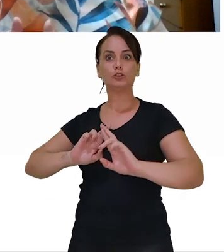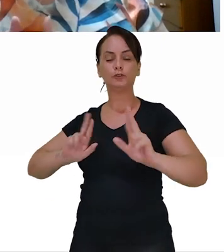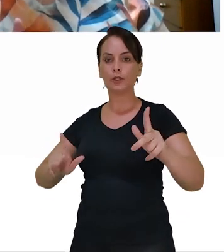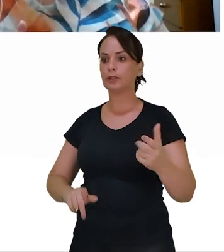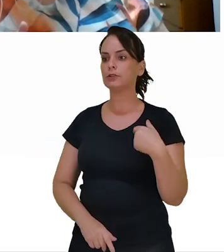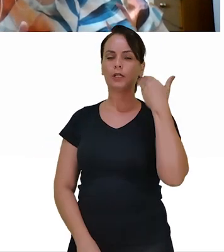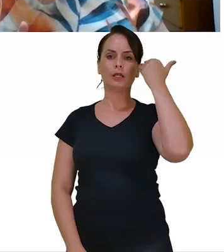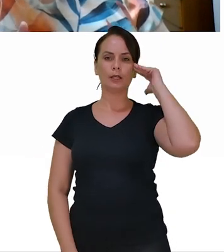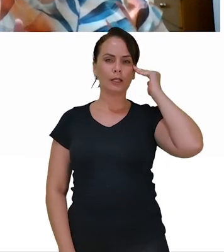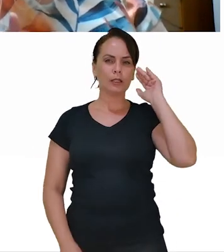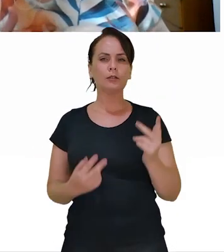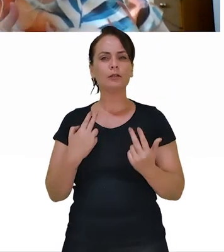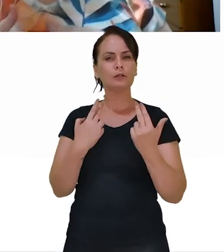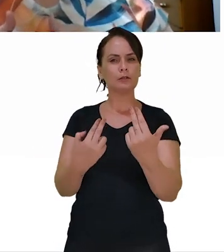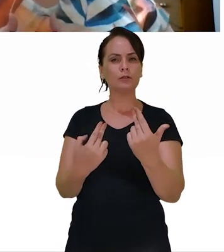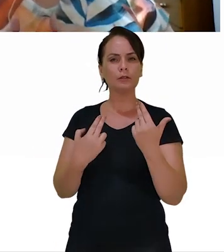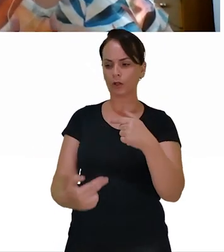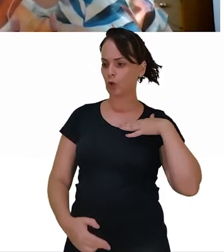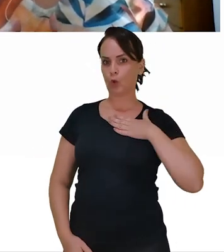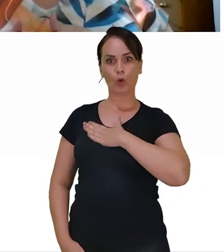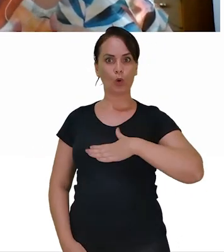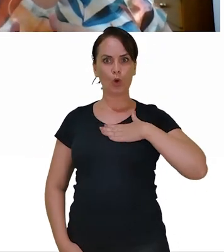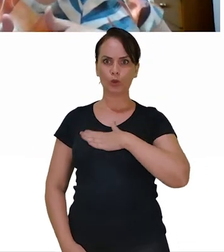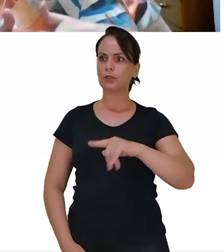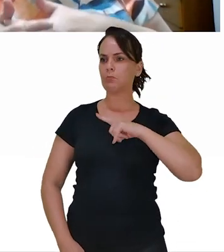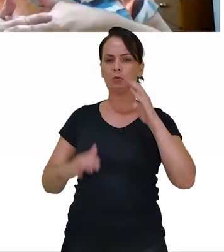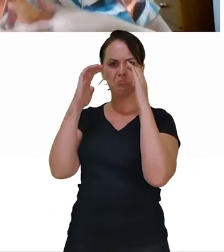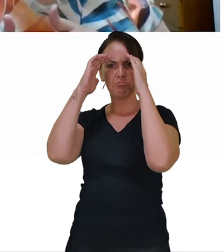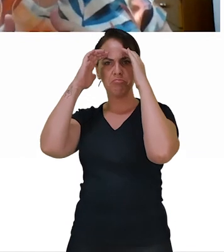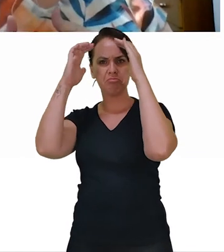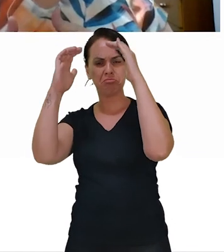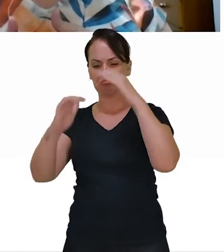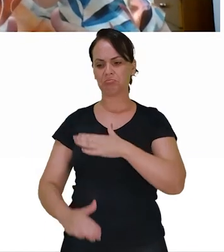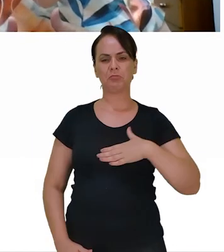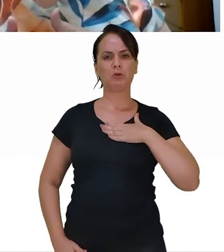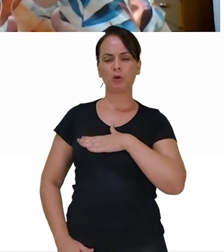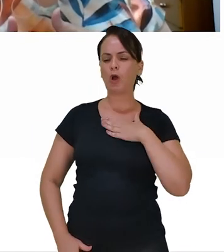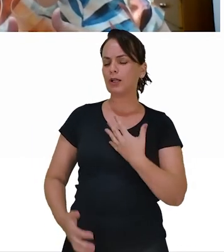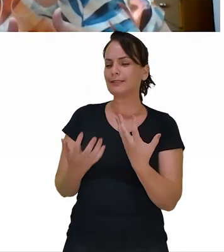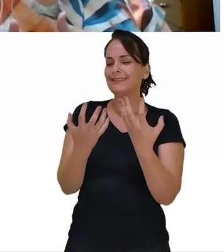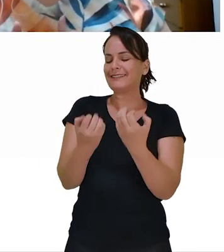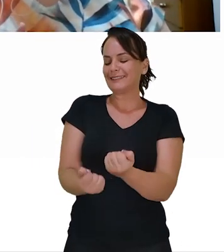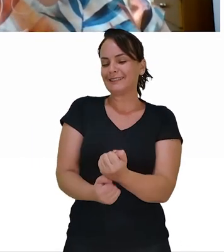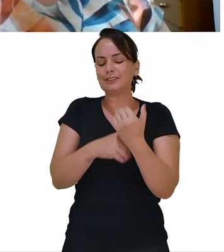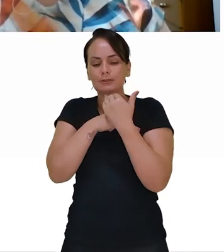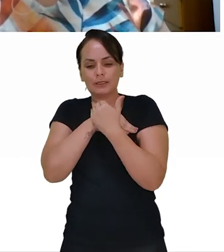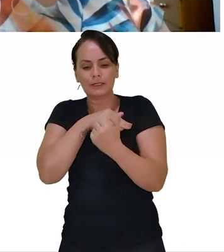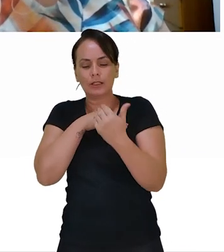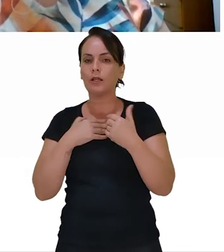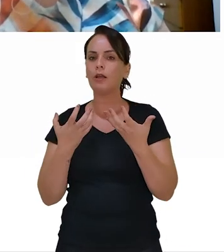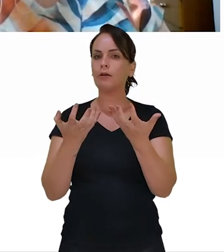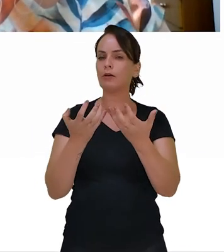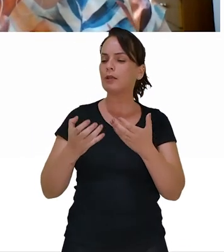da mesma forma como a gente gosta de ser respeitado, como a gente gosta de ser acolhido, né, que a gente quer